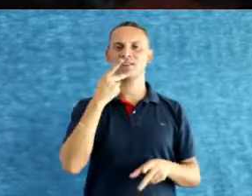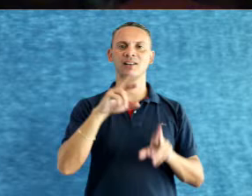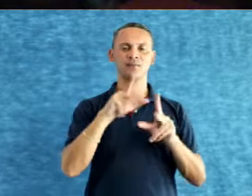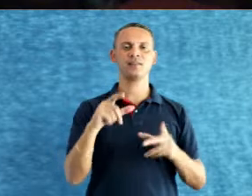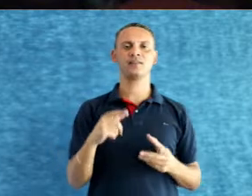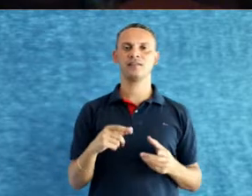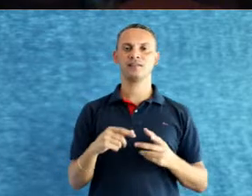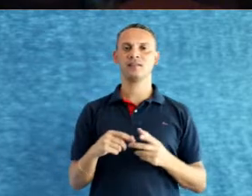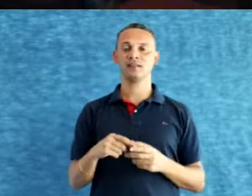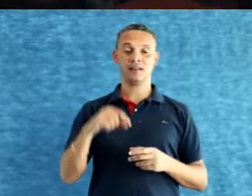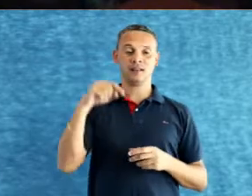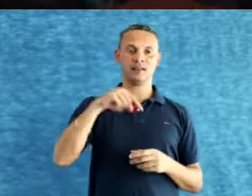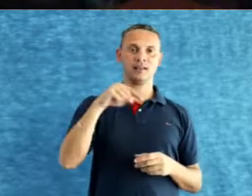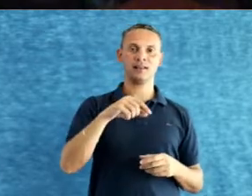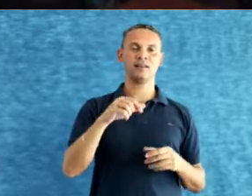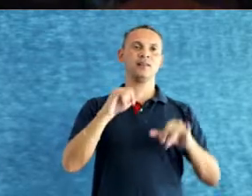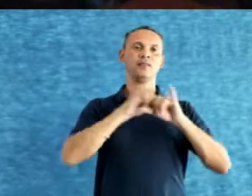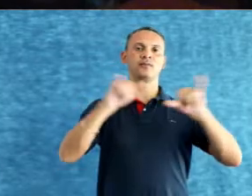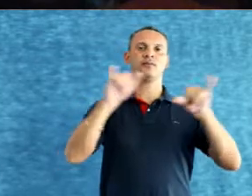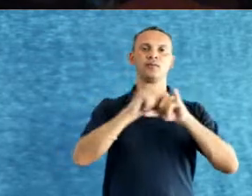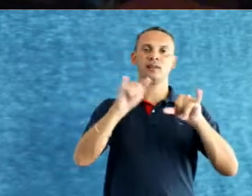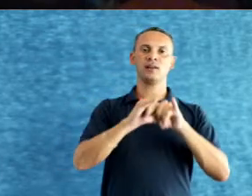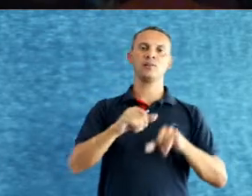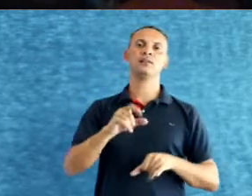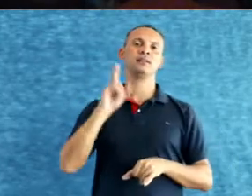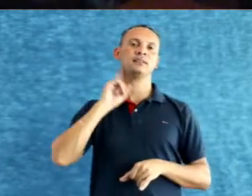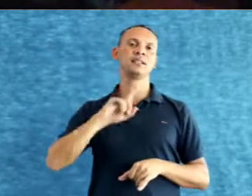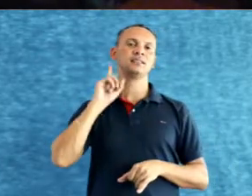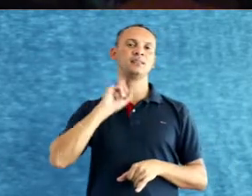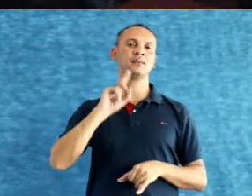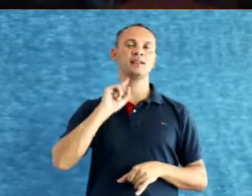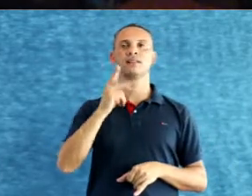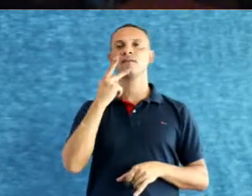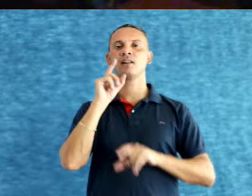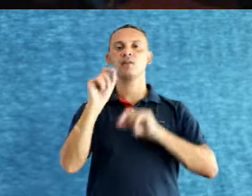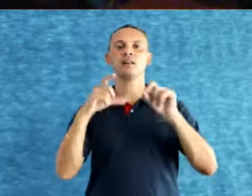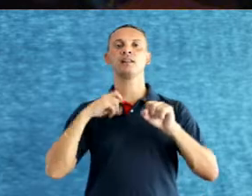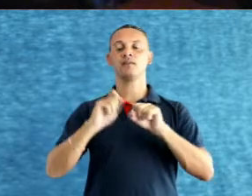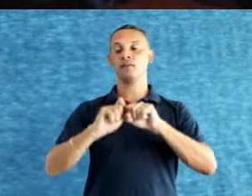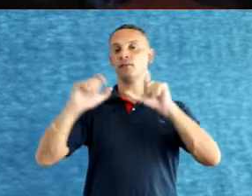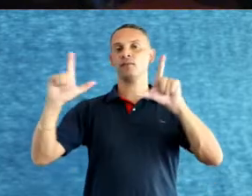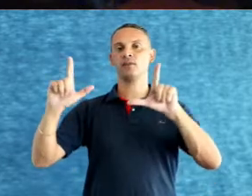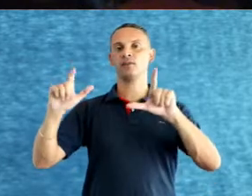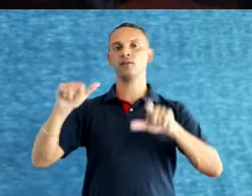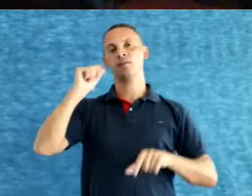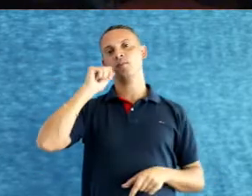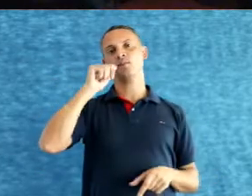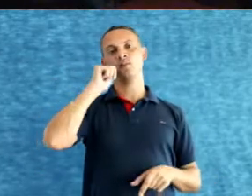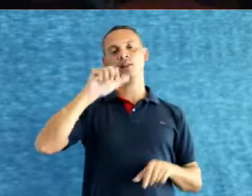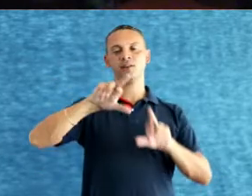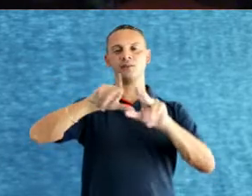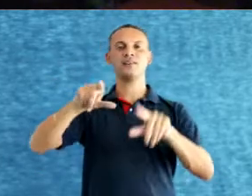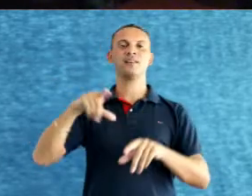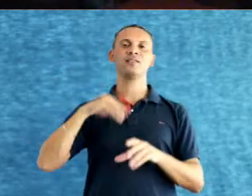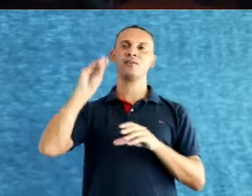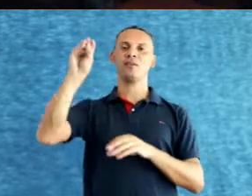depoimento seu, eu queria comentar que, quando nós pedimos aos palestrantes as informações,